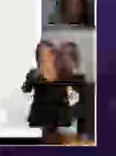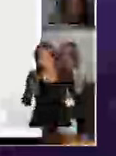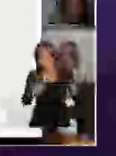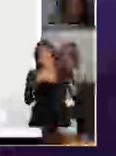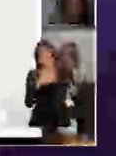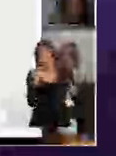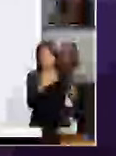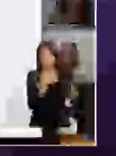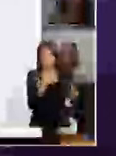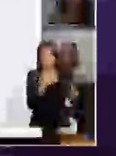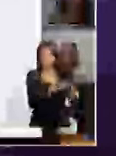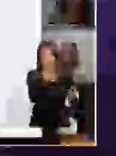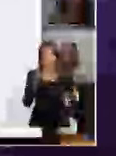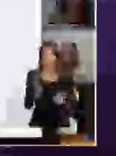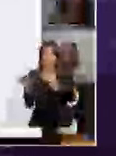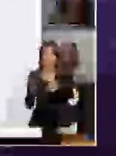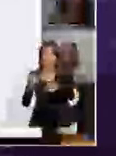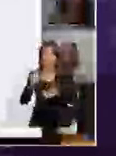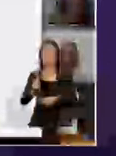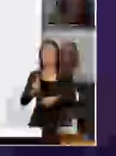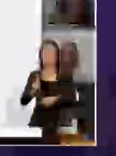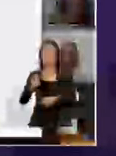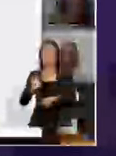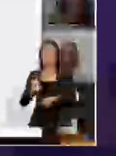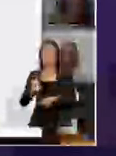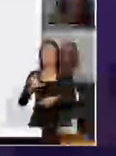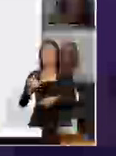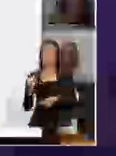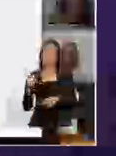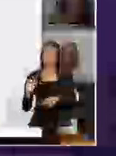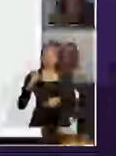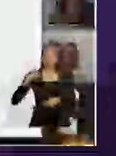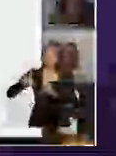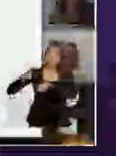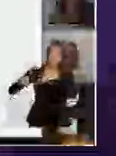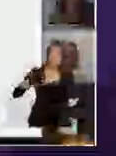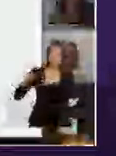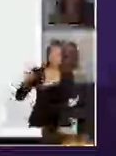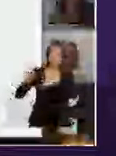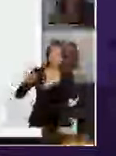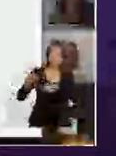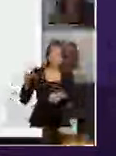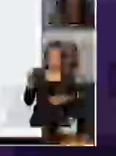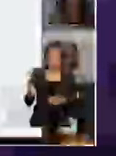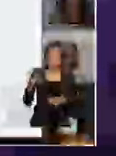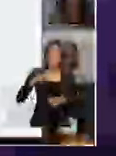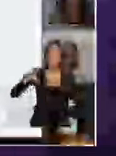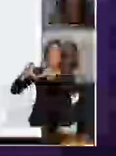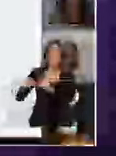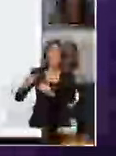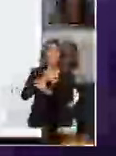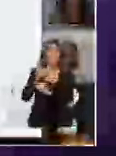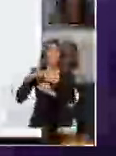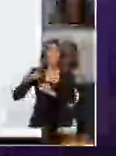E com a elevação da Delta, a gente vai ter a sobreposição de variantes e, como a Delta tinha uma menor